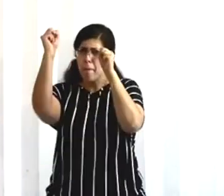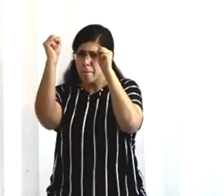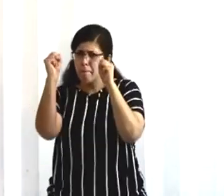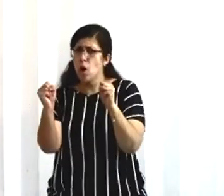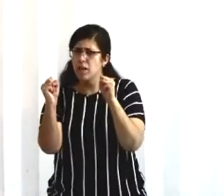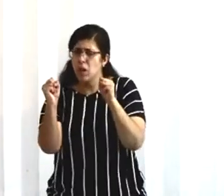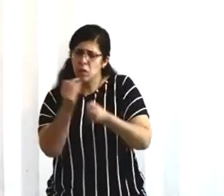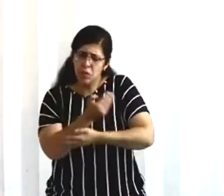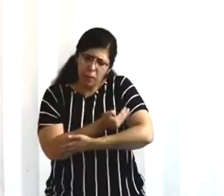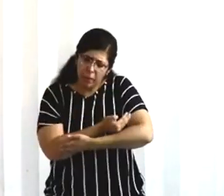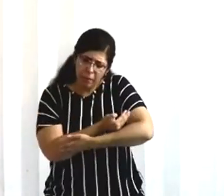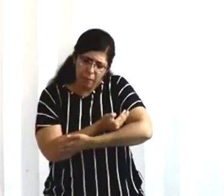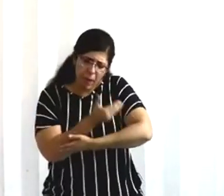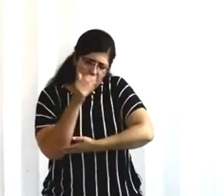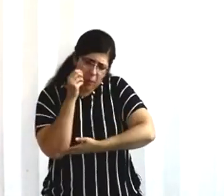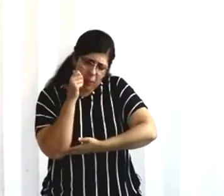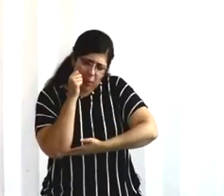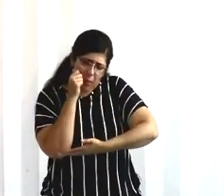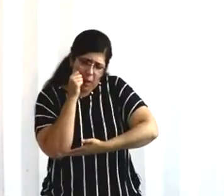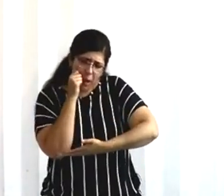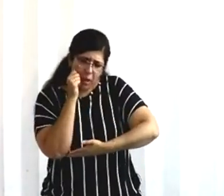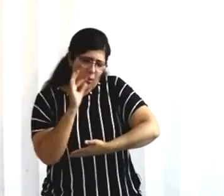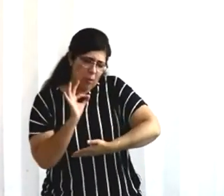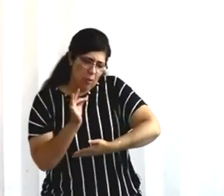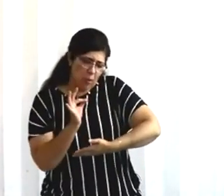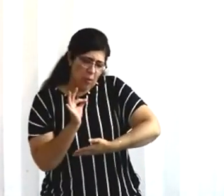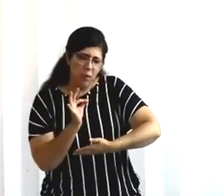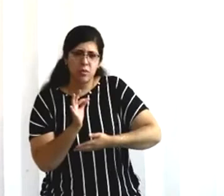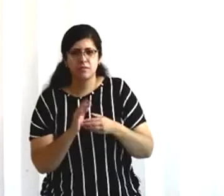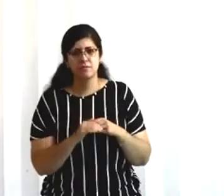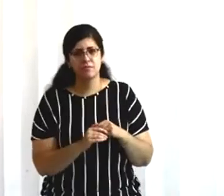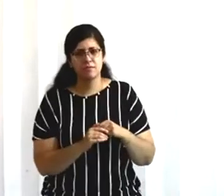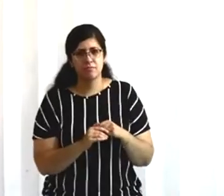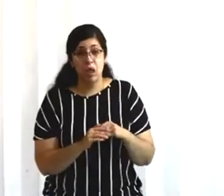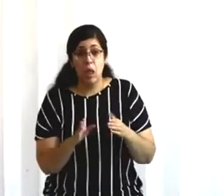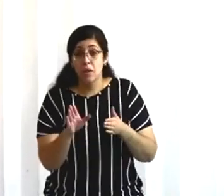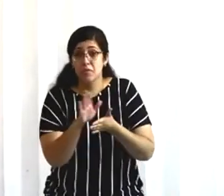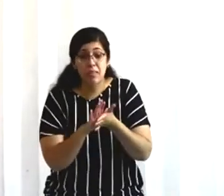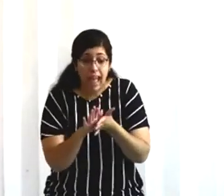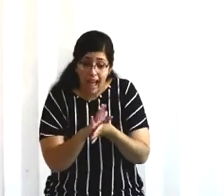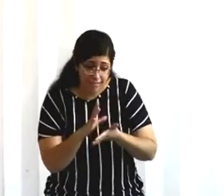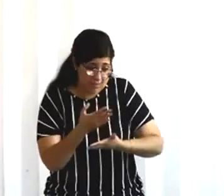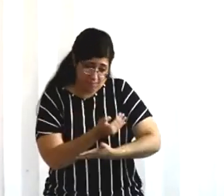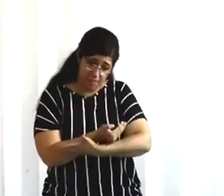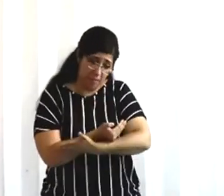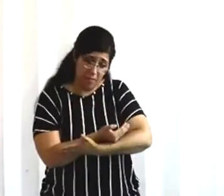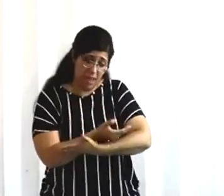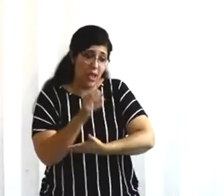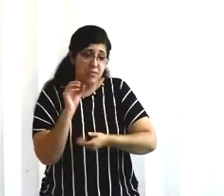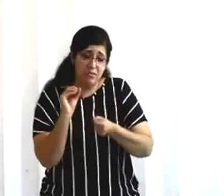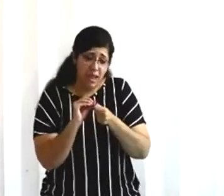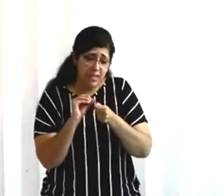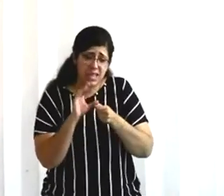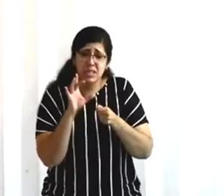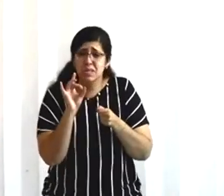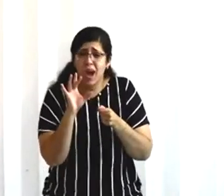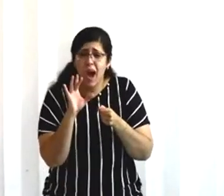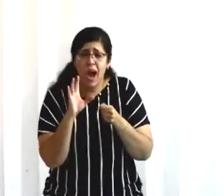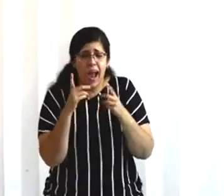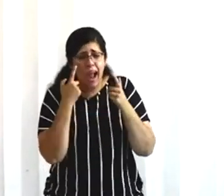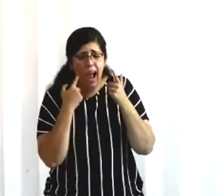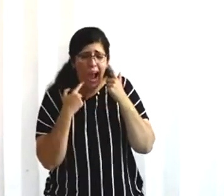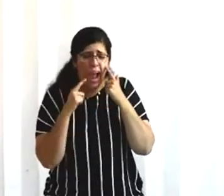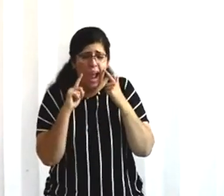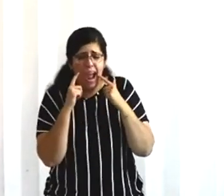indefeso, incapaz de fazer mais do que permanecer deitado, olhar o teto, se remexer e fazer